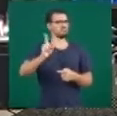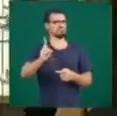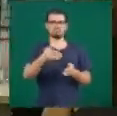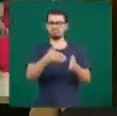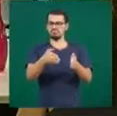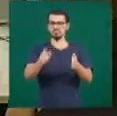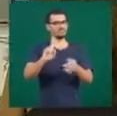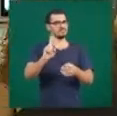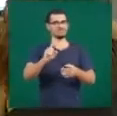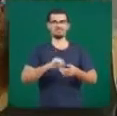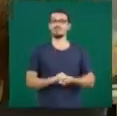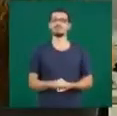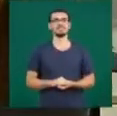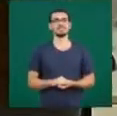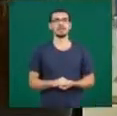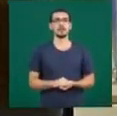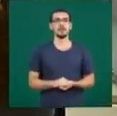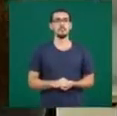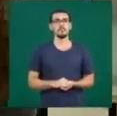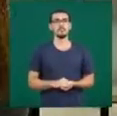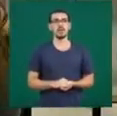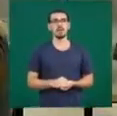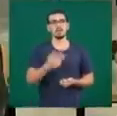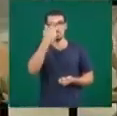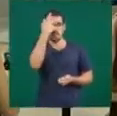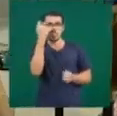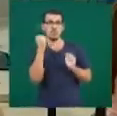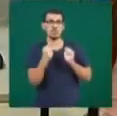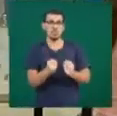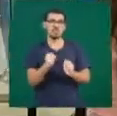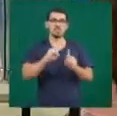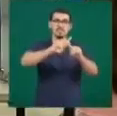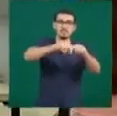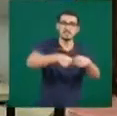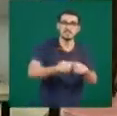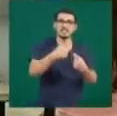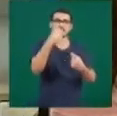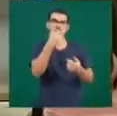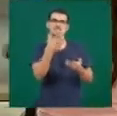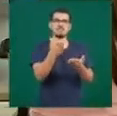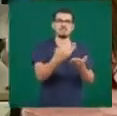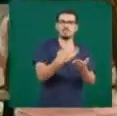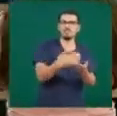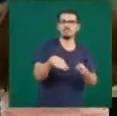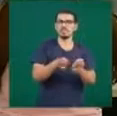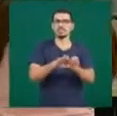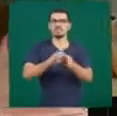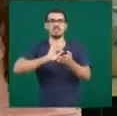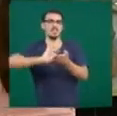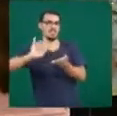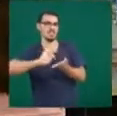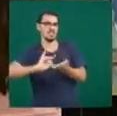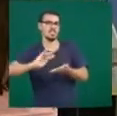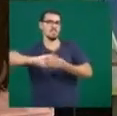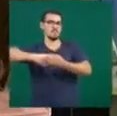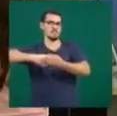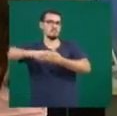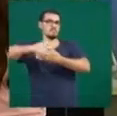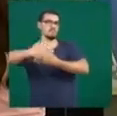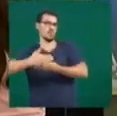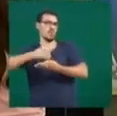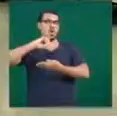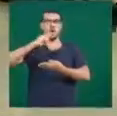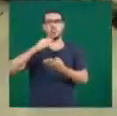solicitar 8 livros por vez ou dispositivos móveis, como tablet, notebook e e-reader, usado para